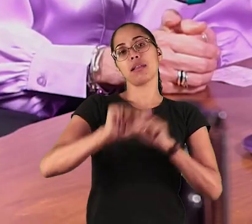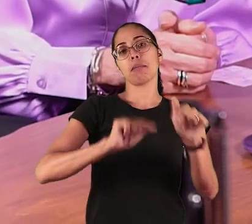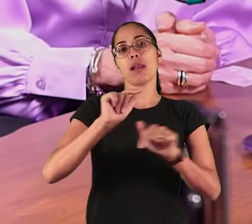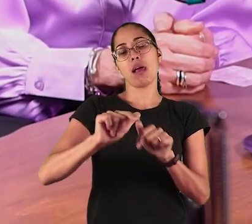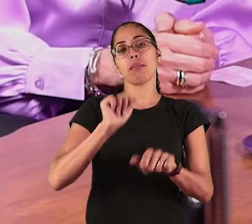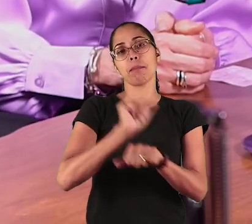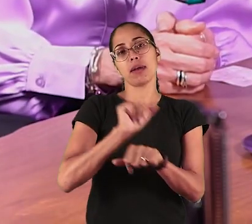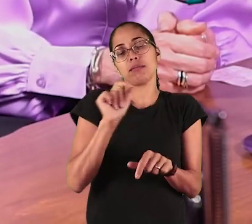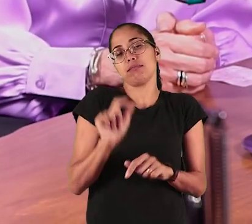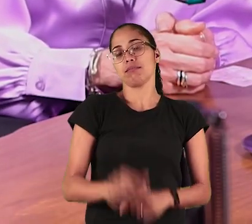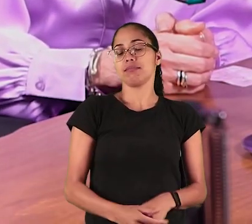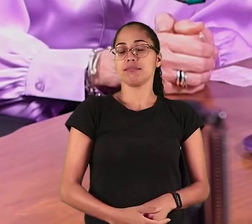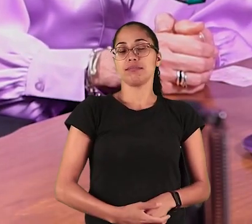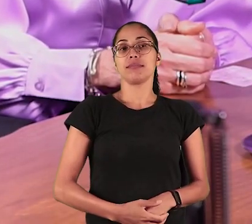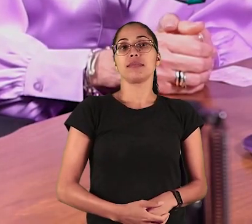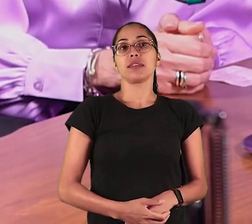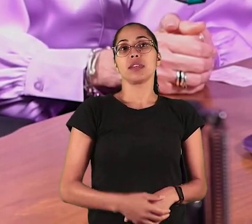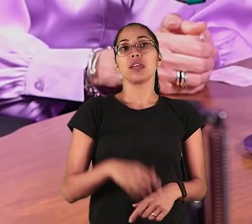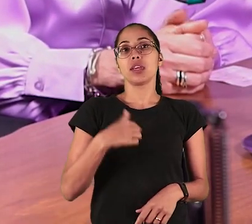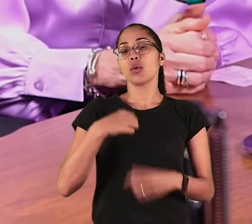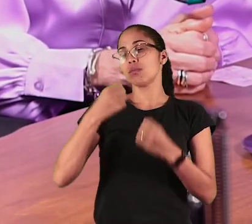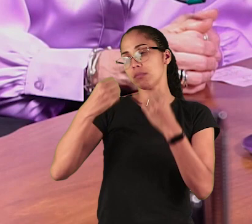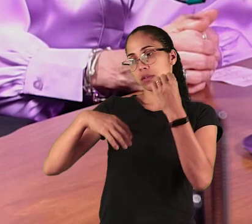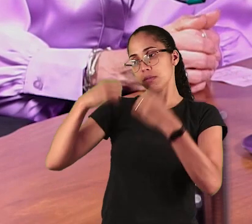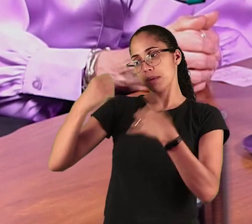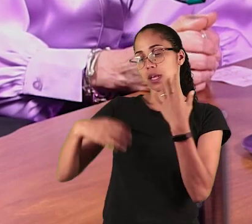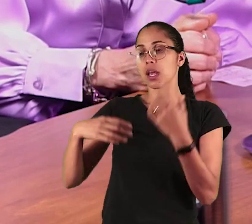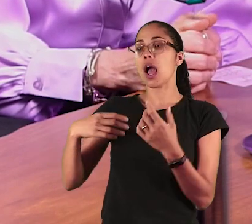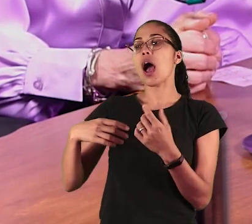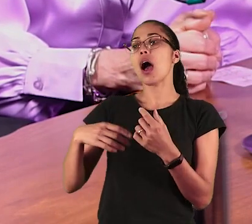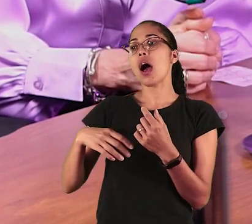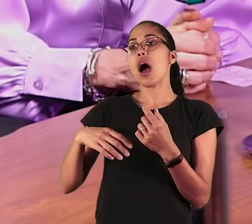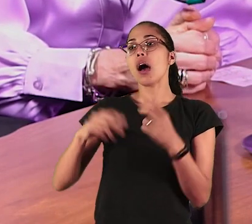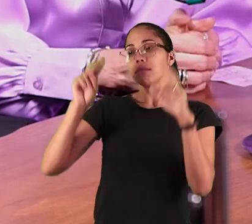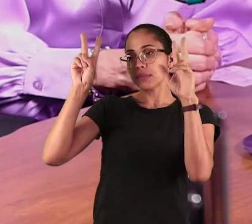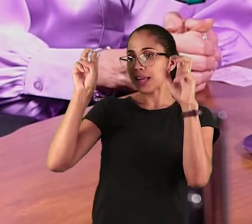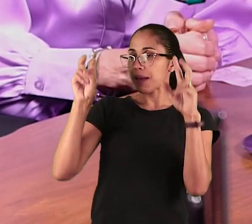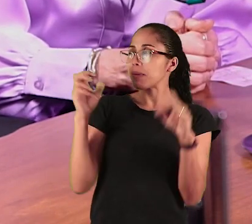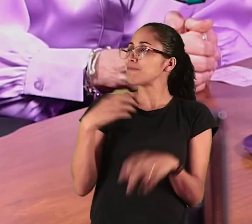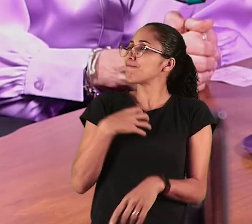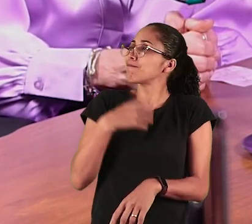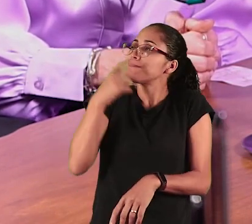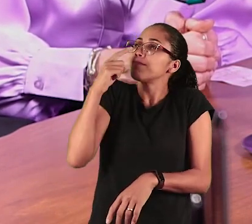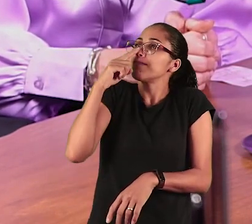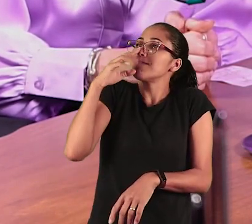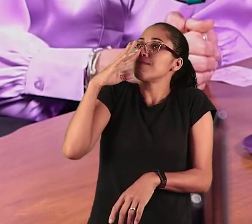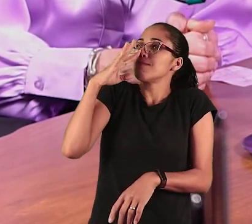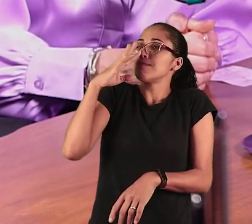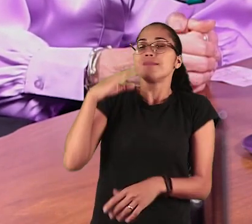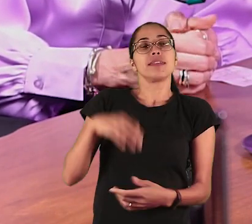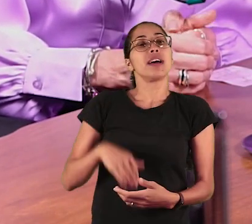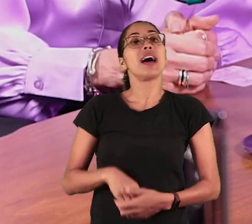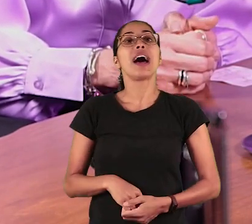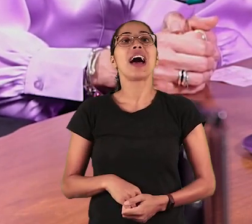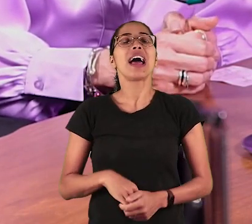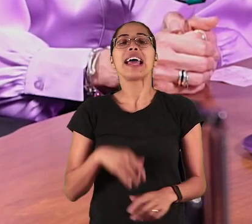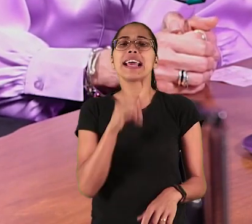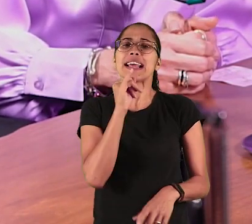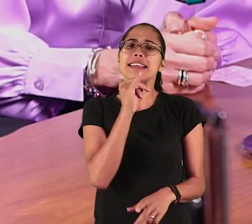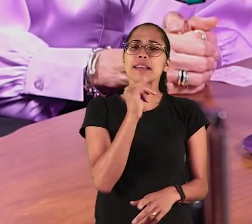eu quero falar um pouco sobre isso porque assim já tô muito inspirado aqui por muitos temas que são temas tão